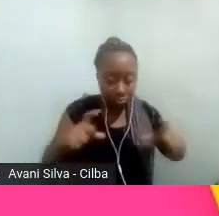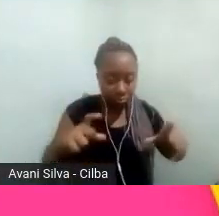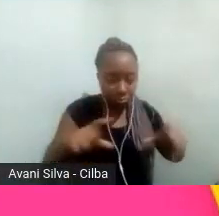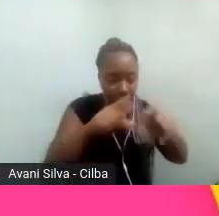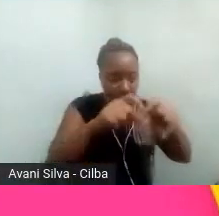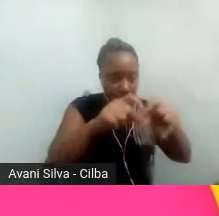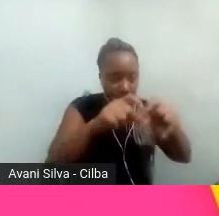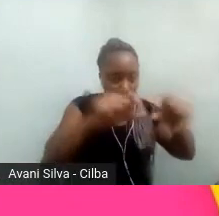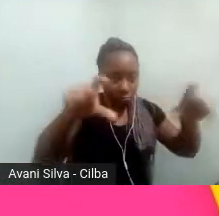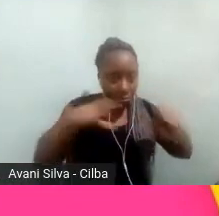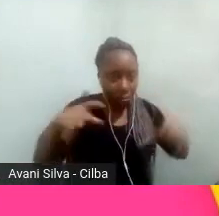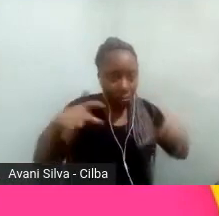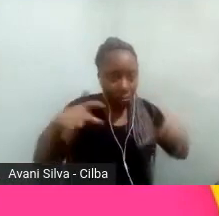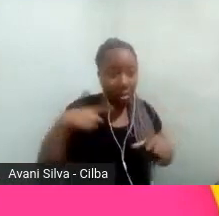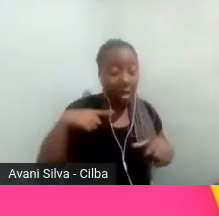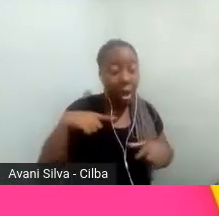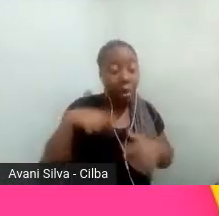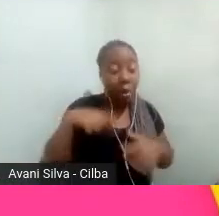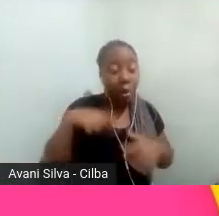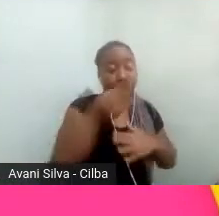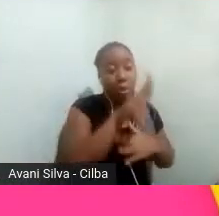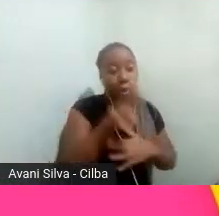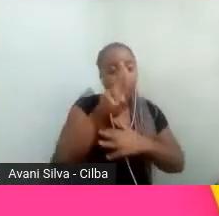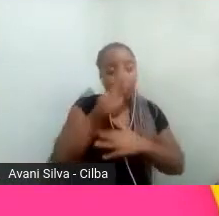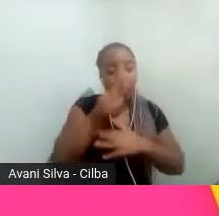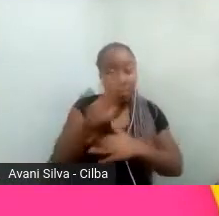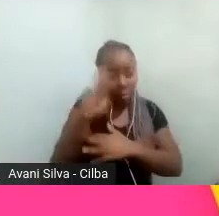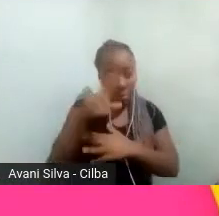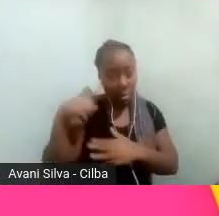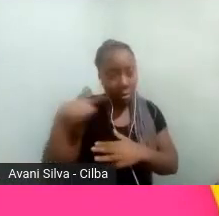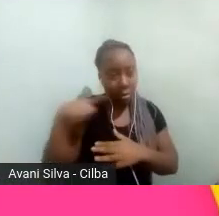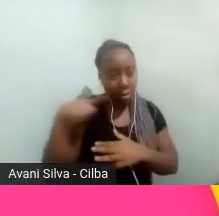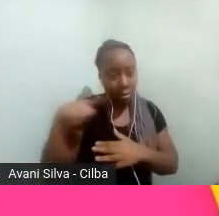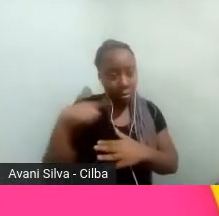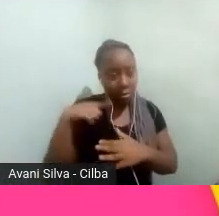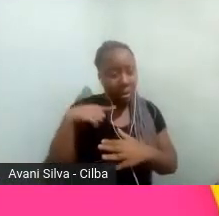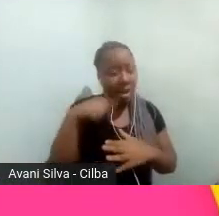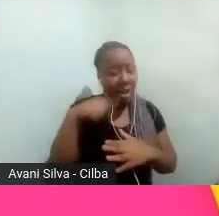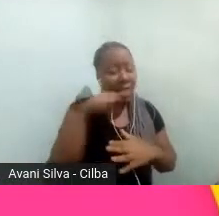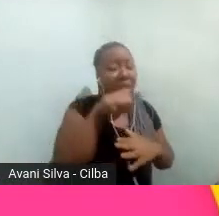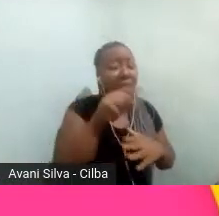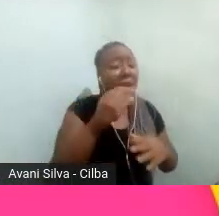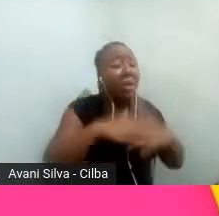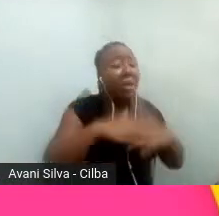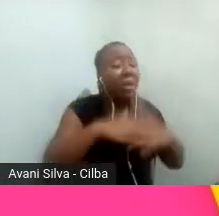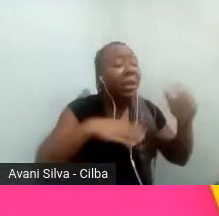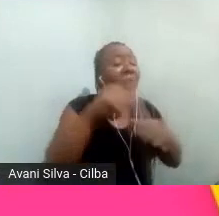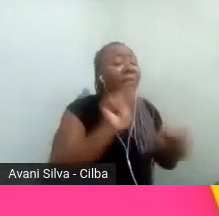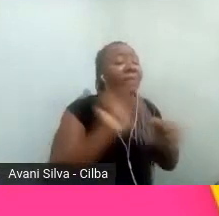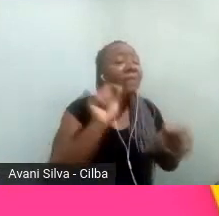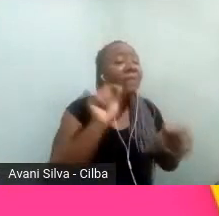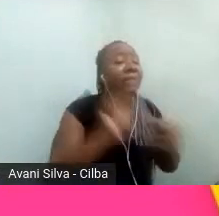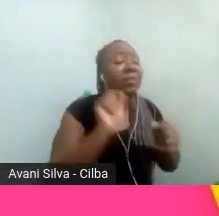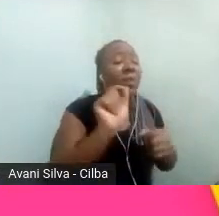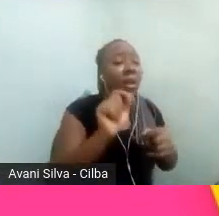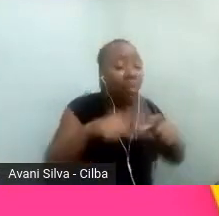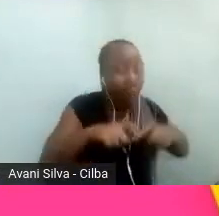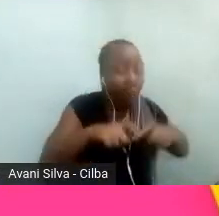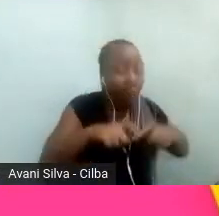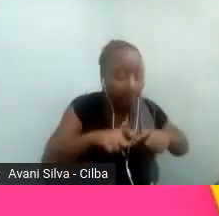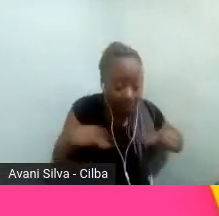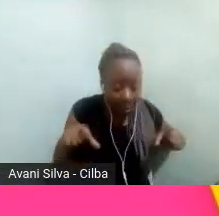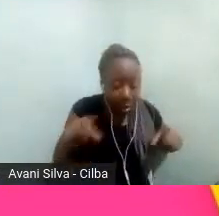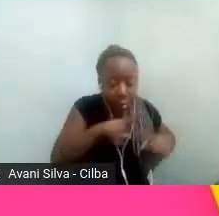um nome. Na verdade, é uma função, ó. Para cada barra lateral, eu tenho